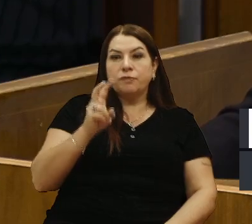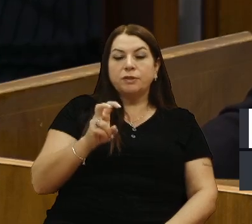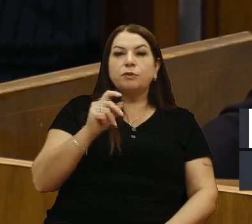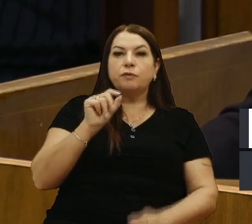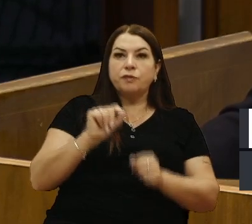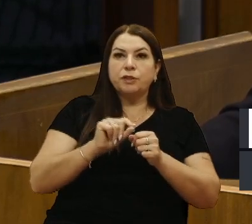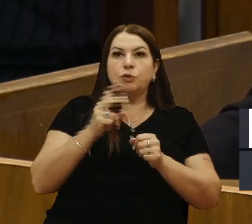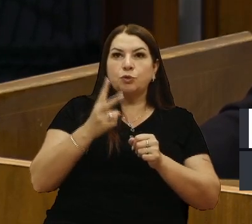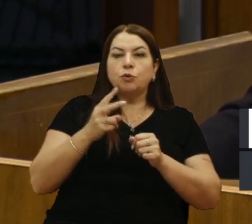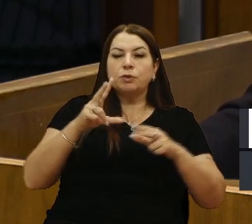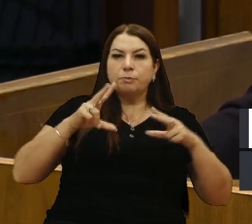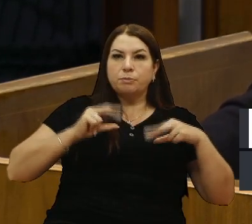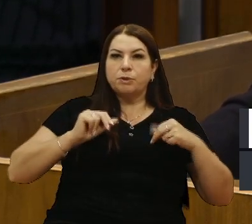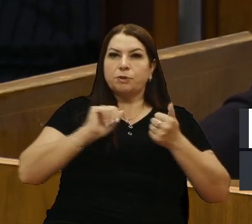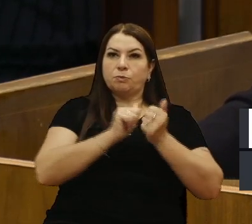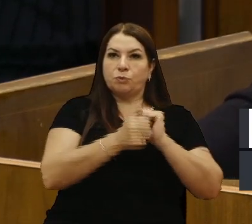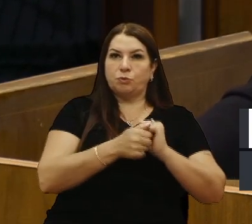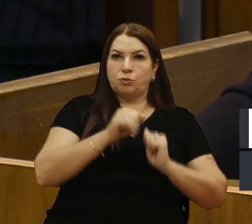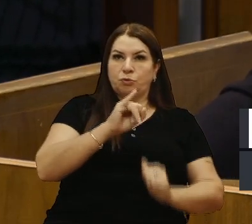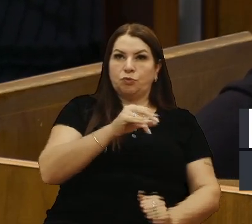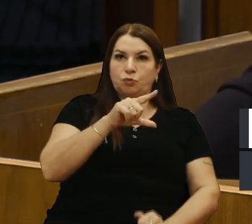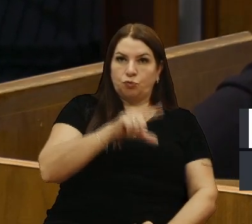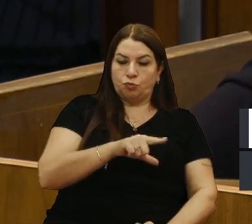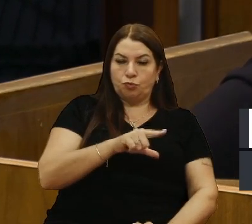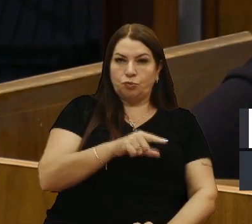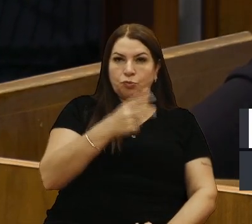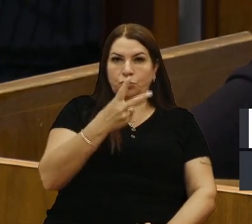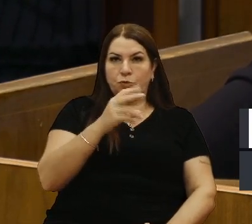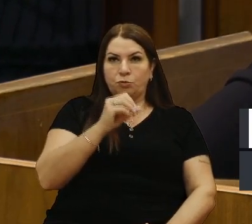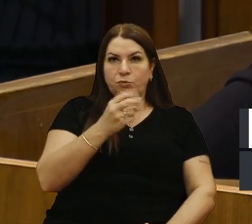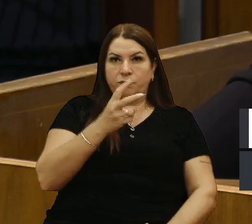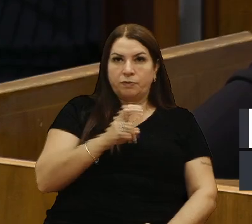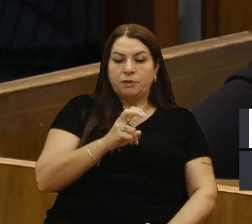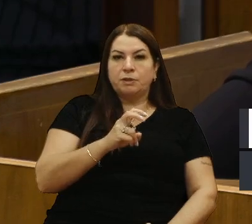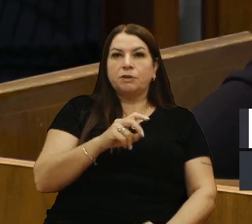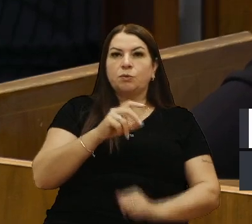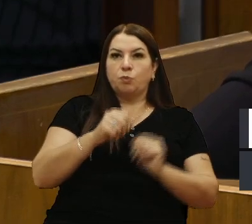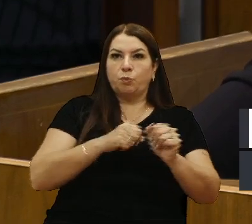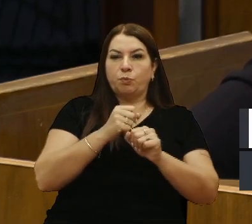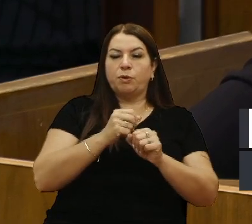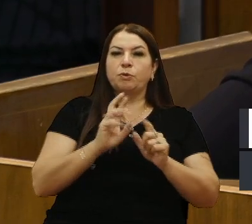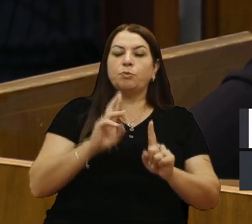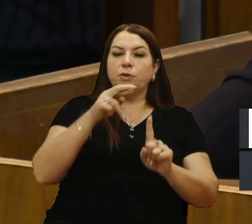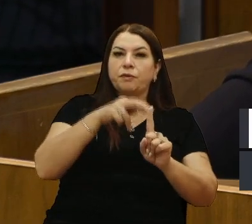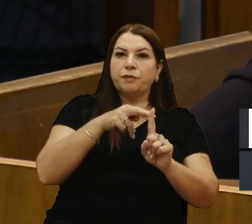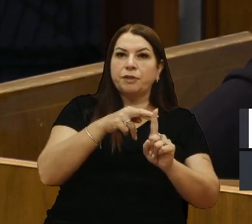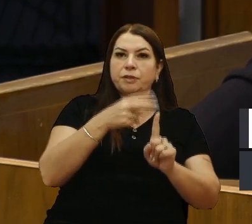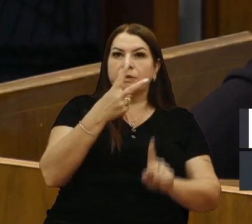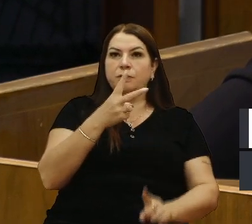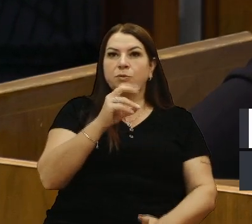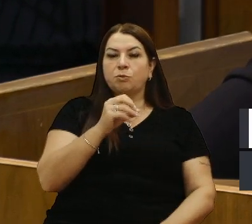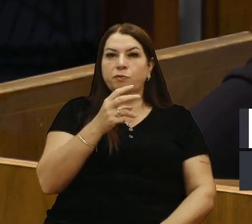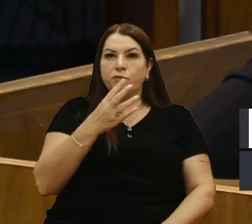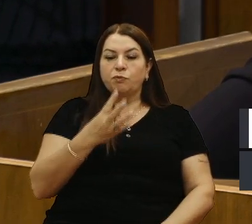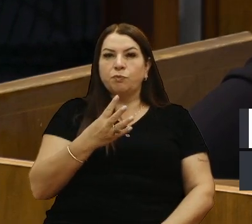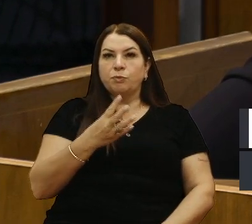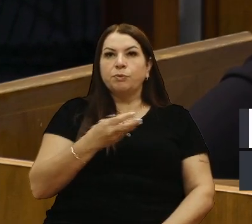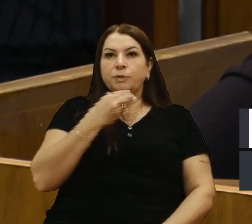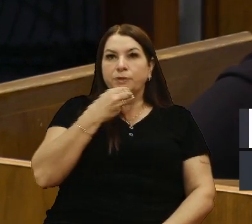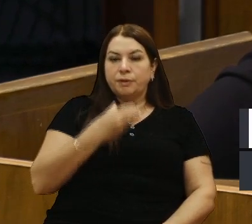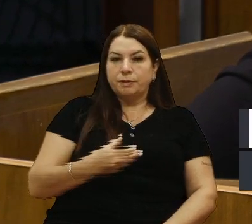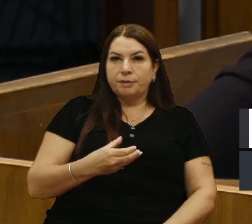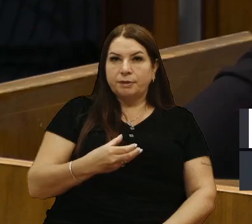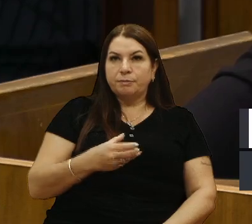realizamos 2 méritos esportivos em julho de 2025, como ano referência 2024, e em